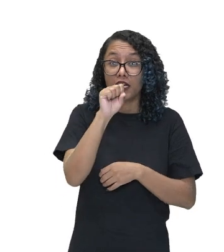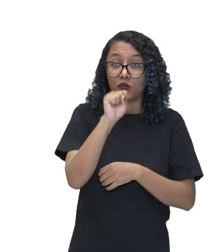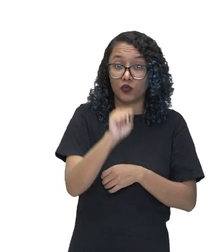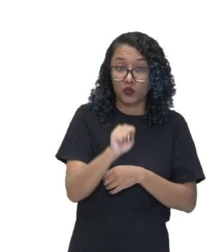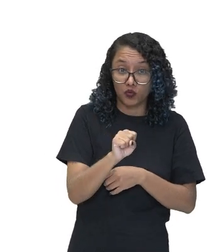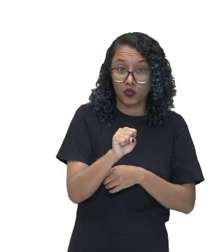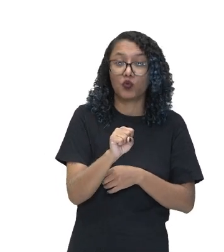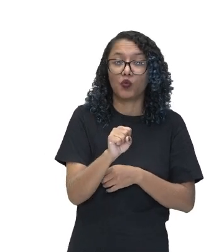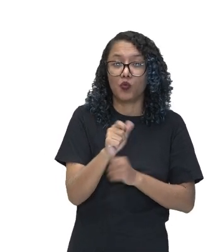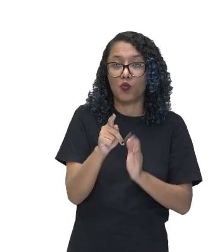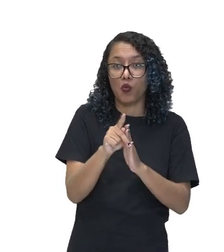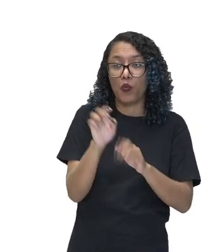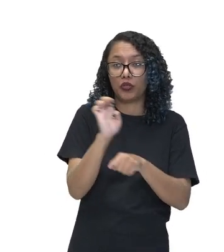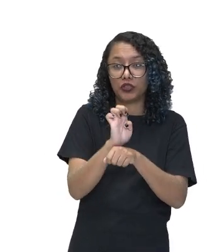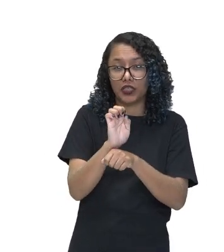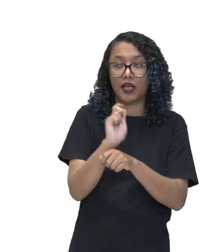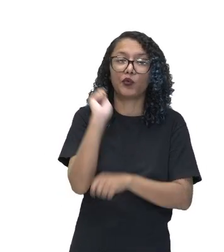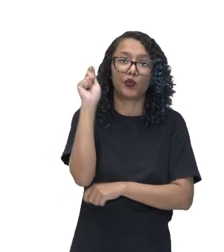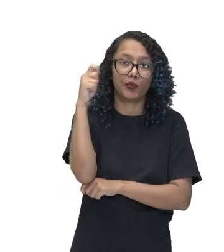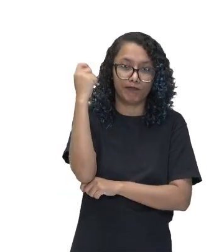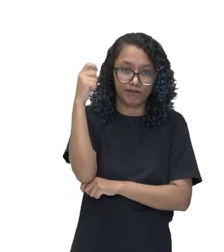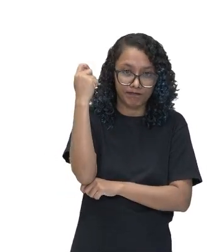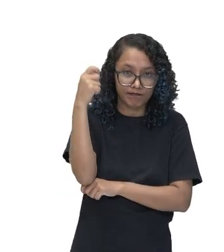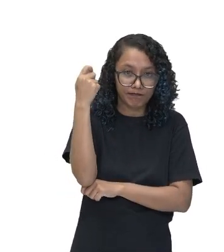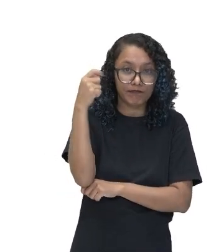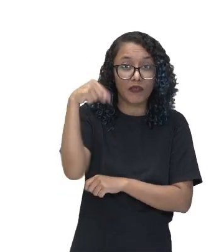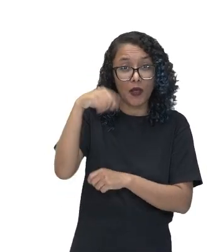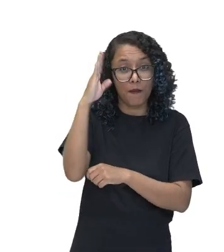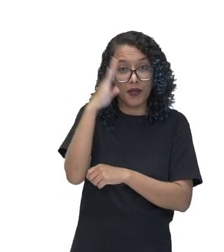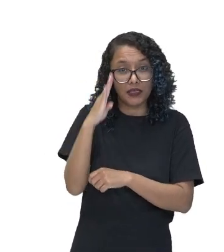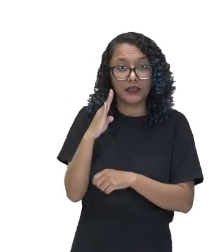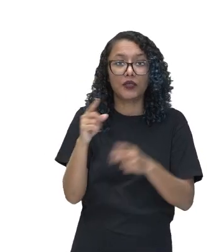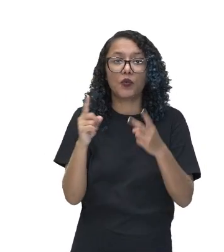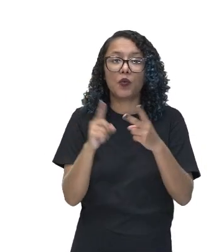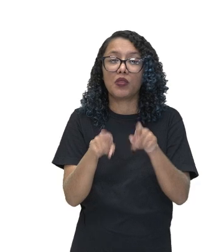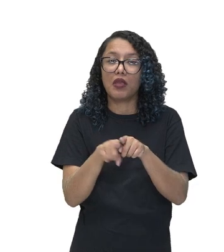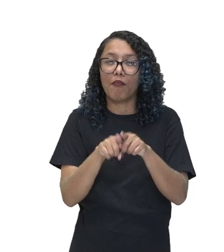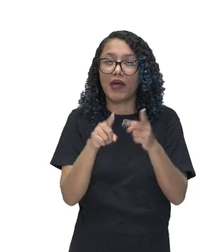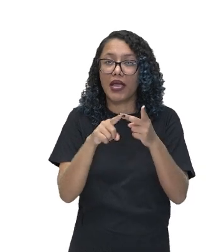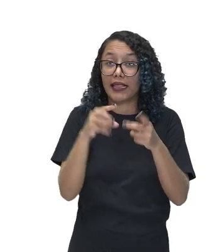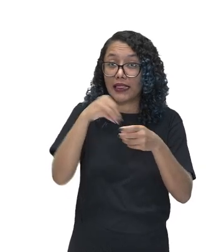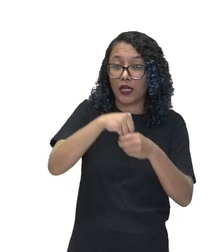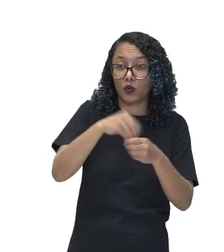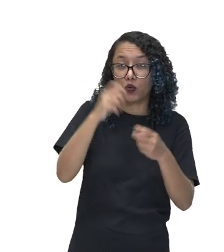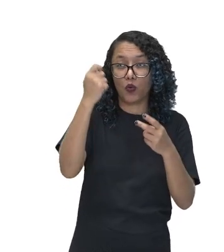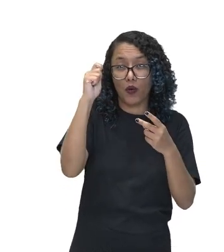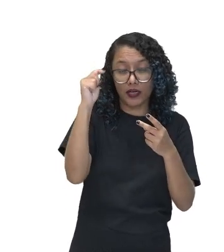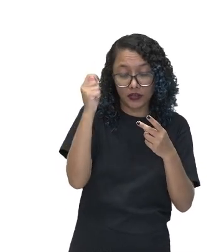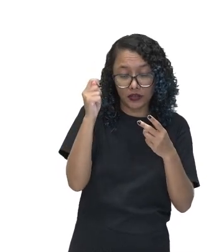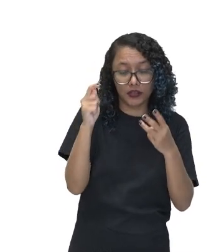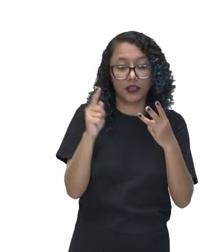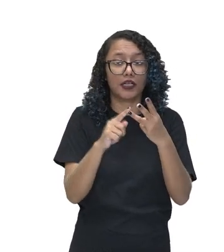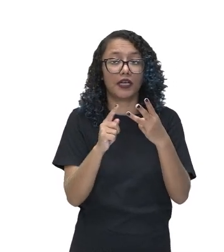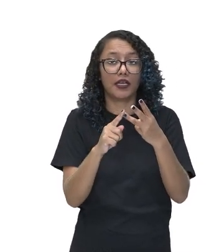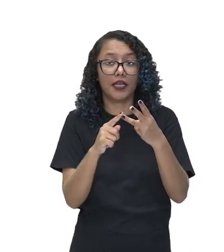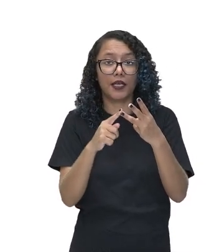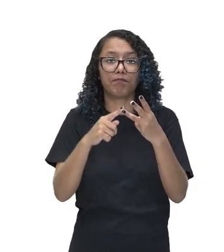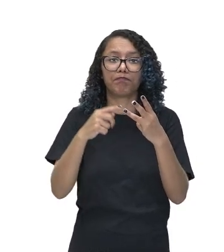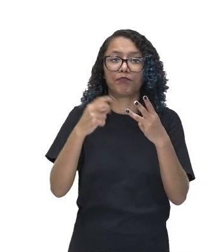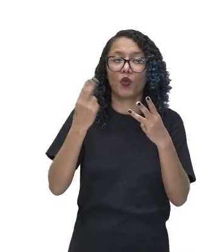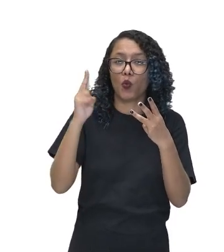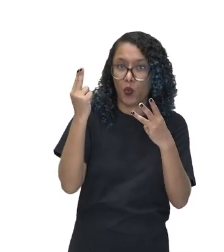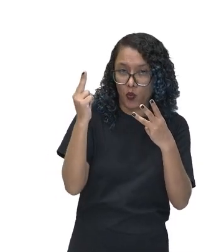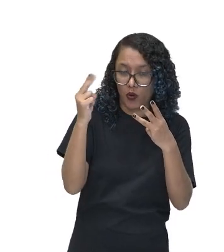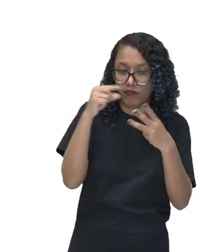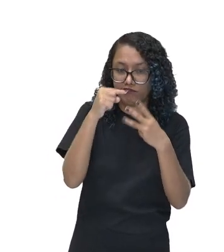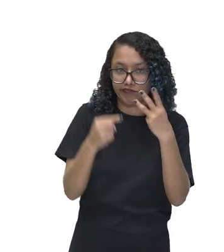Rio Grande do Sul, parte da Argentina e também do Uruguai. O relevo é plano